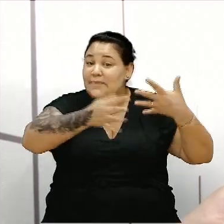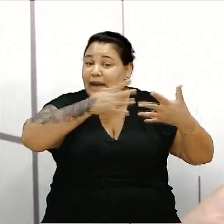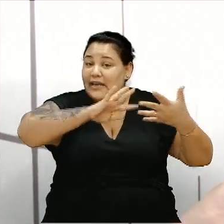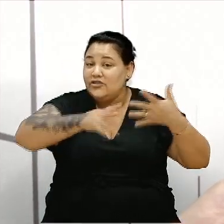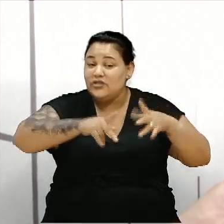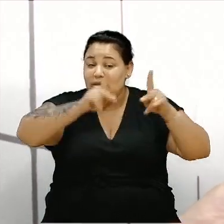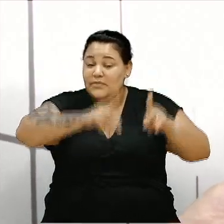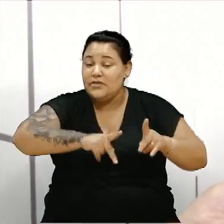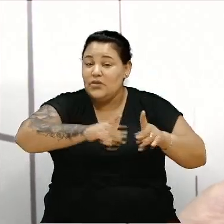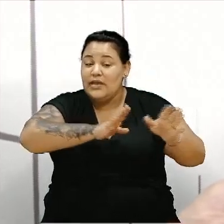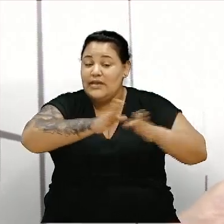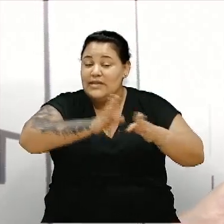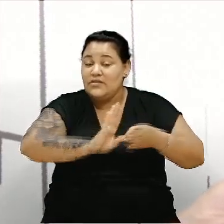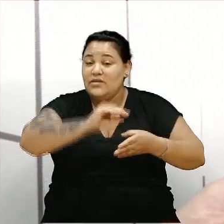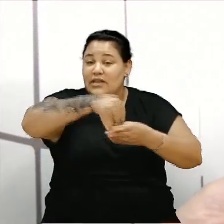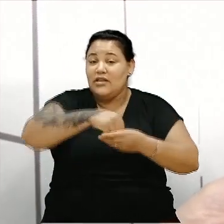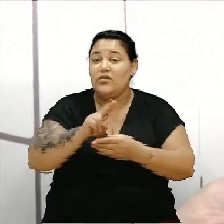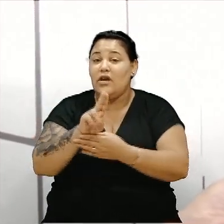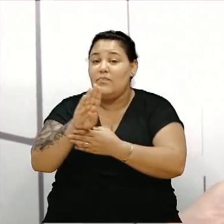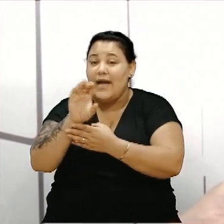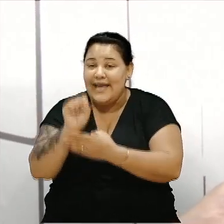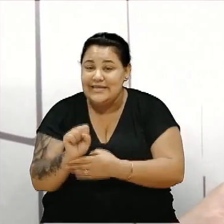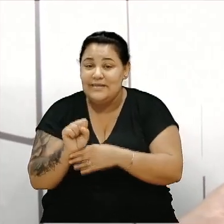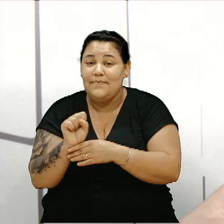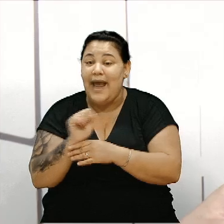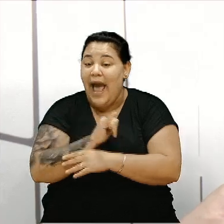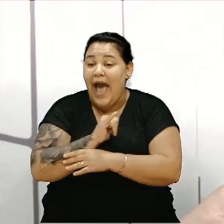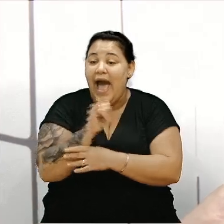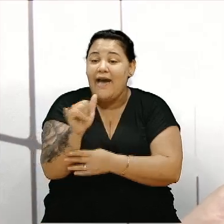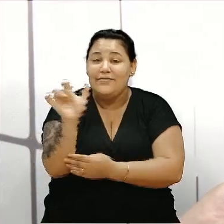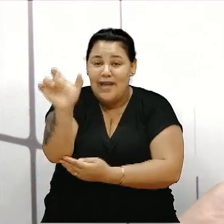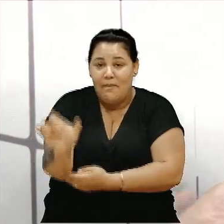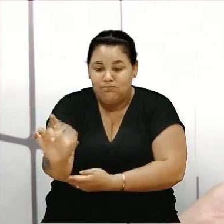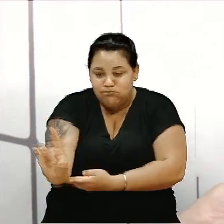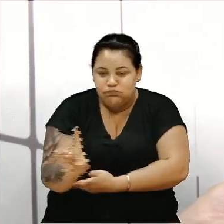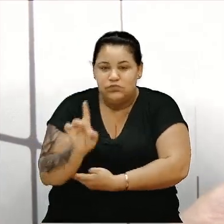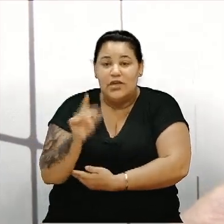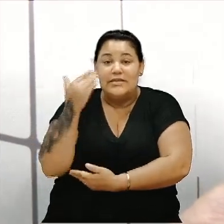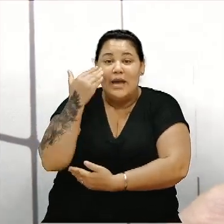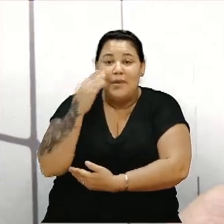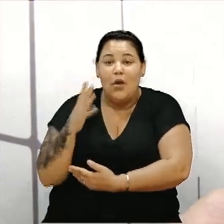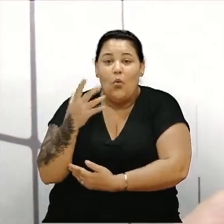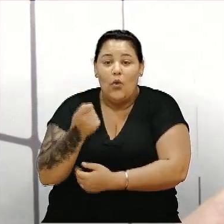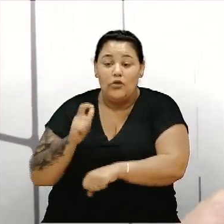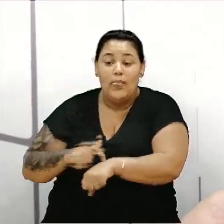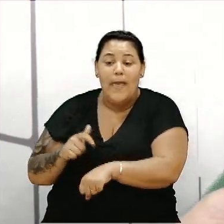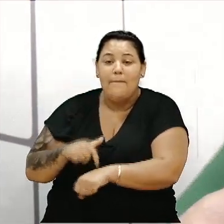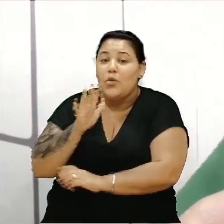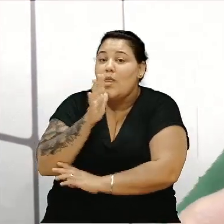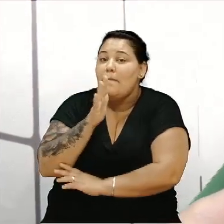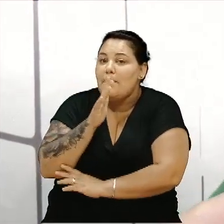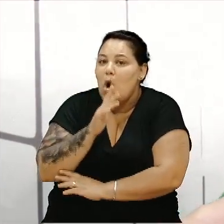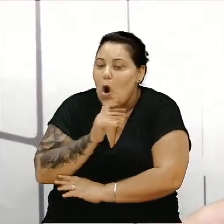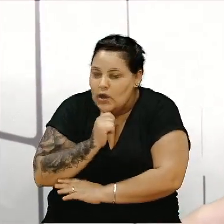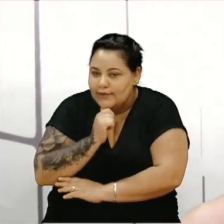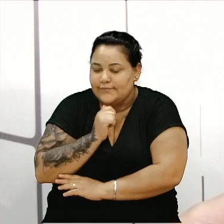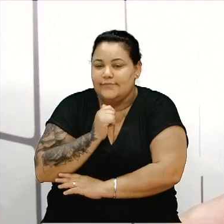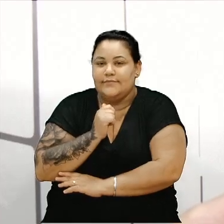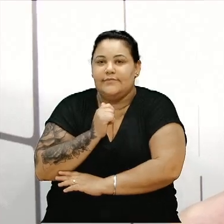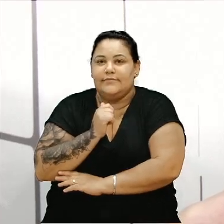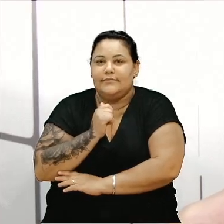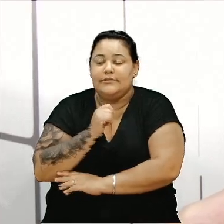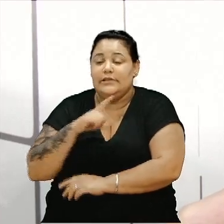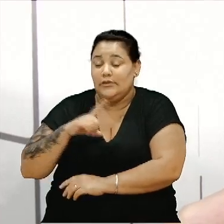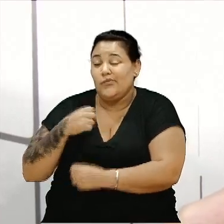nas unidades de saúde, então de toda essa listagem, claro, preservando os dados das pessoas com